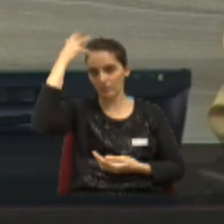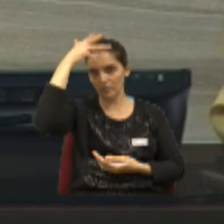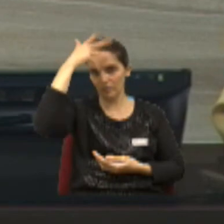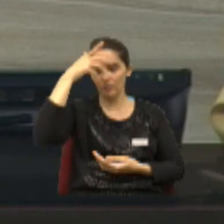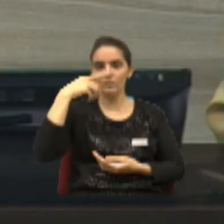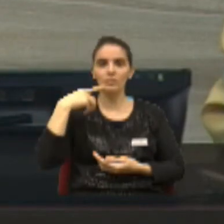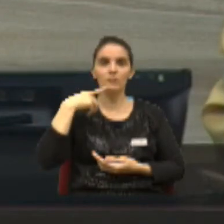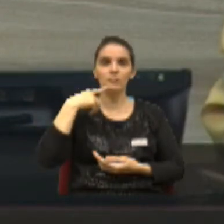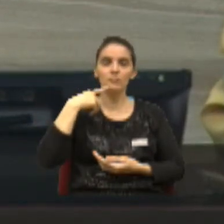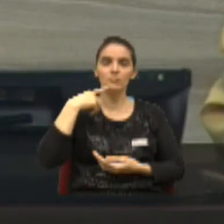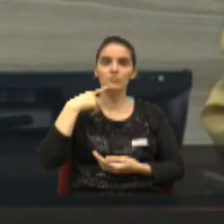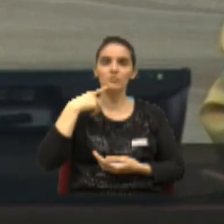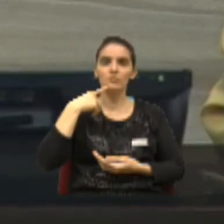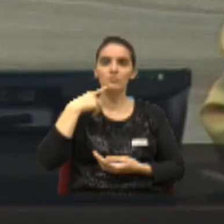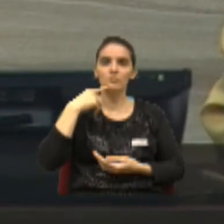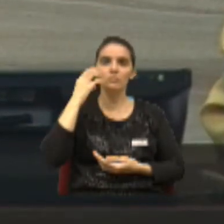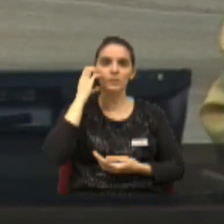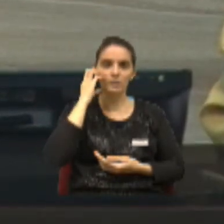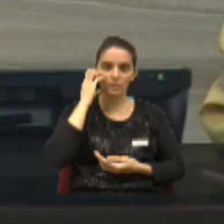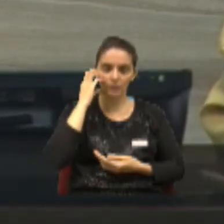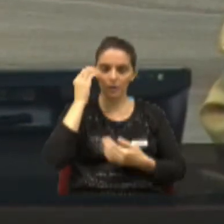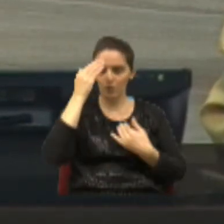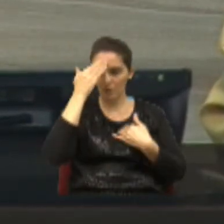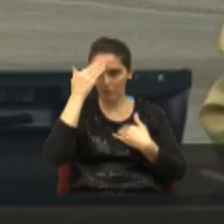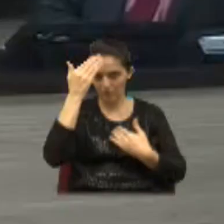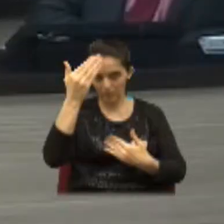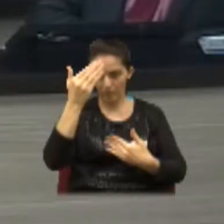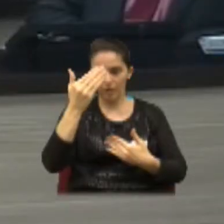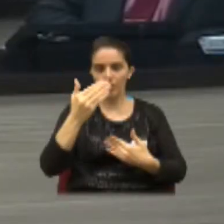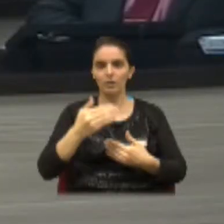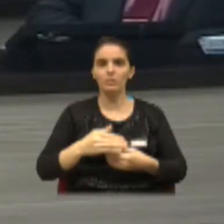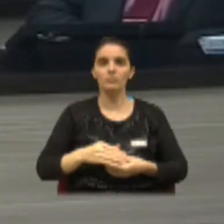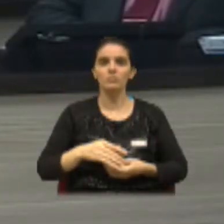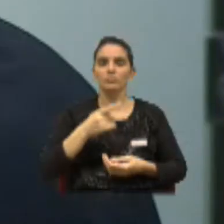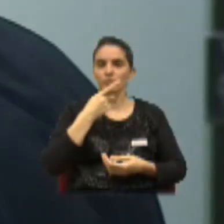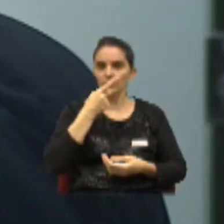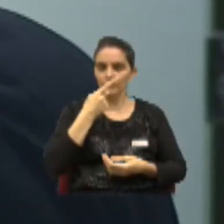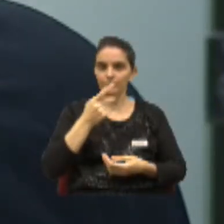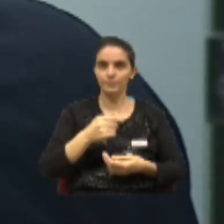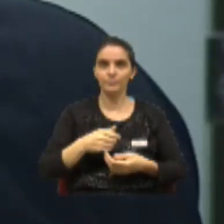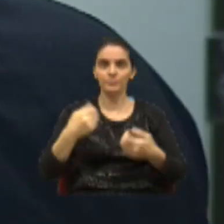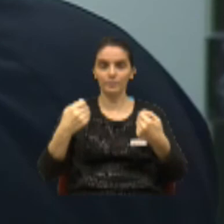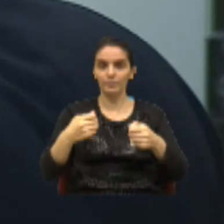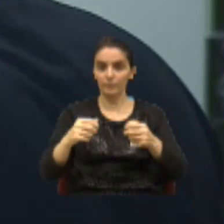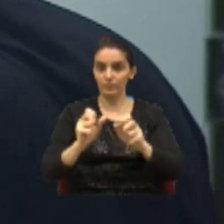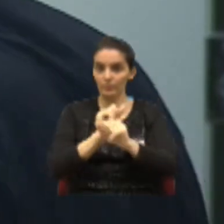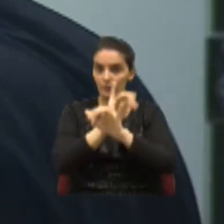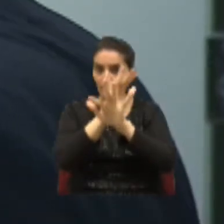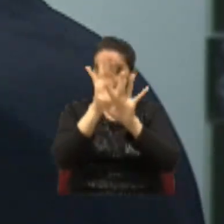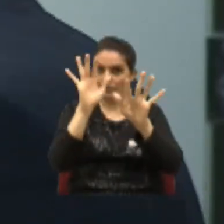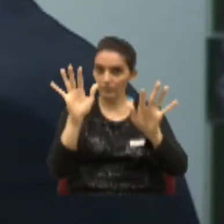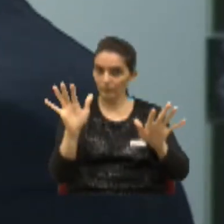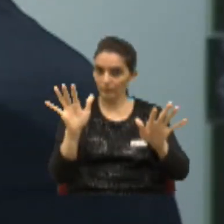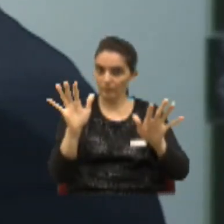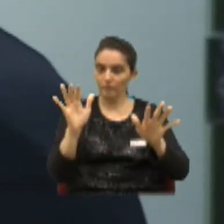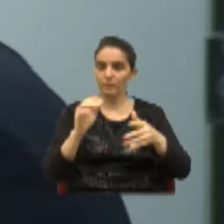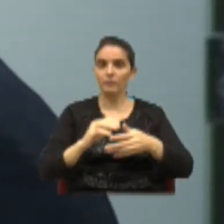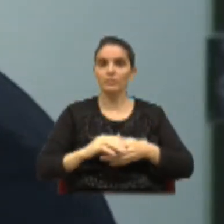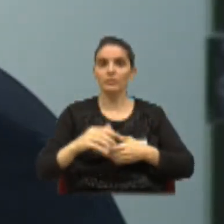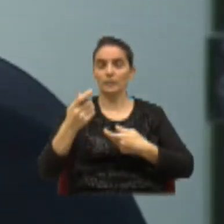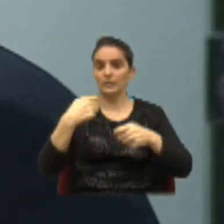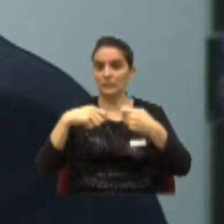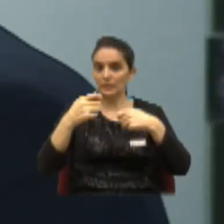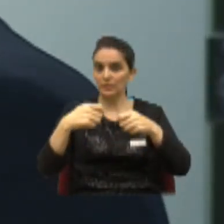Cleiton Silva, doutor Marcelo Rossi, obrigado pelos comentários. O que precisa ficar claro é que dentro da gestão na área da